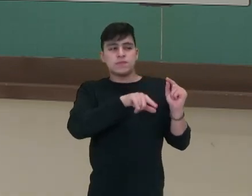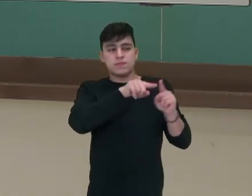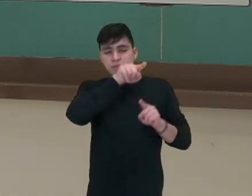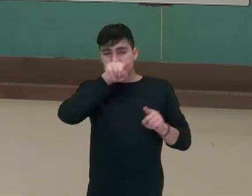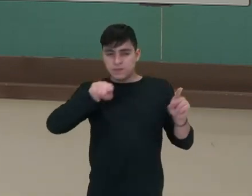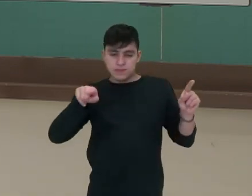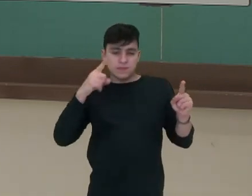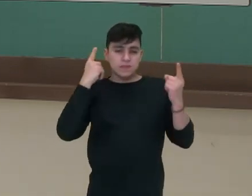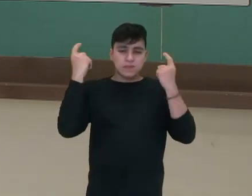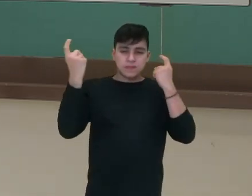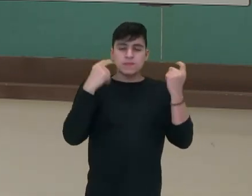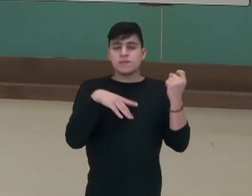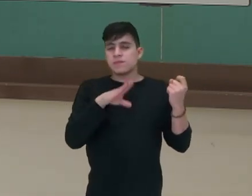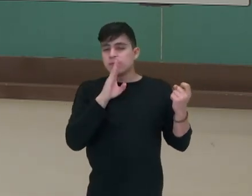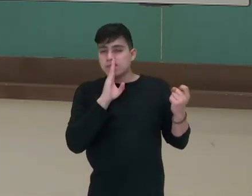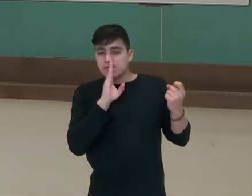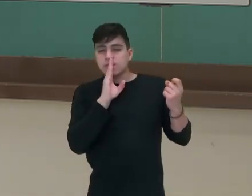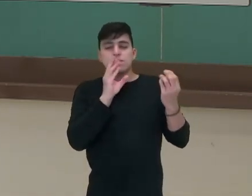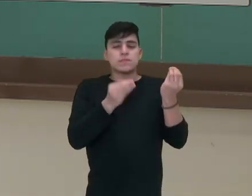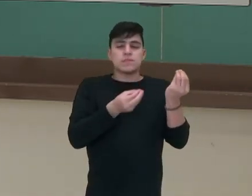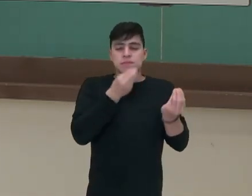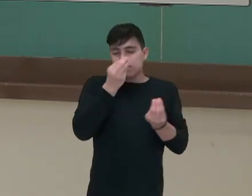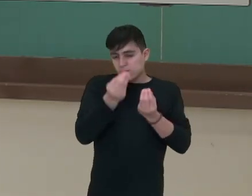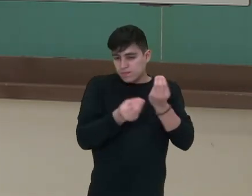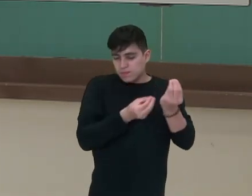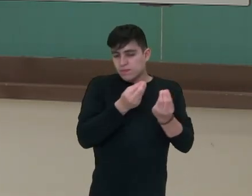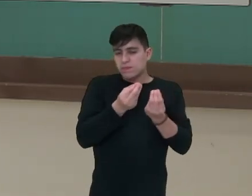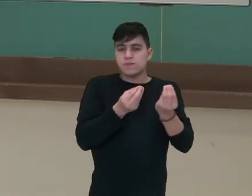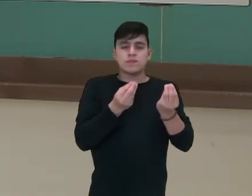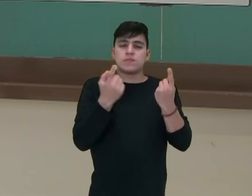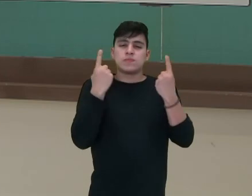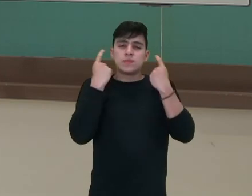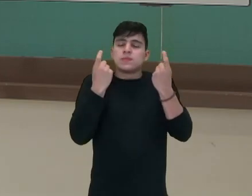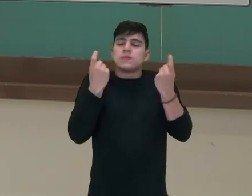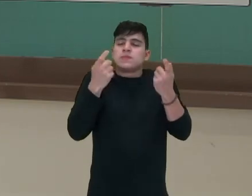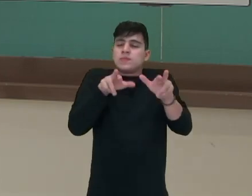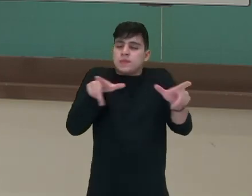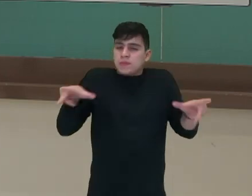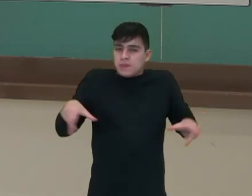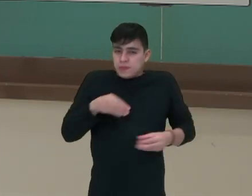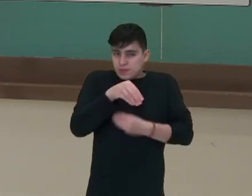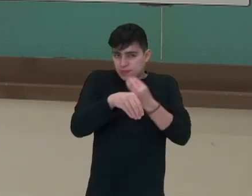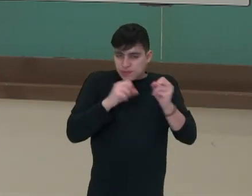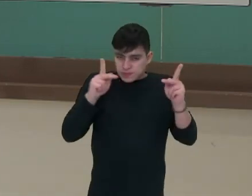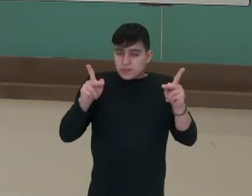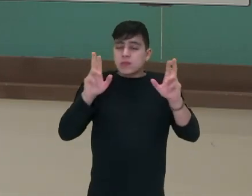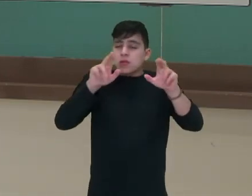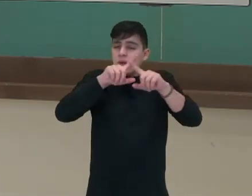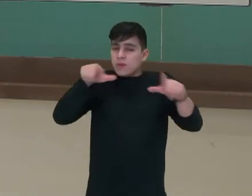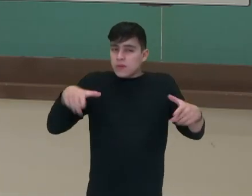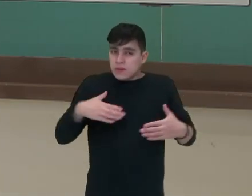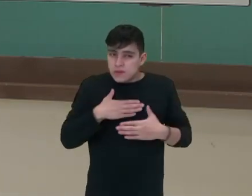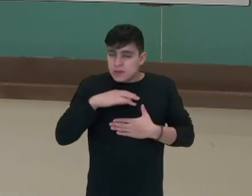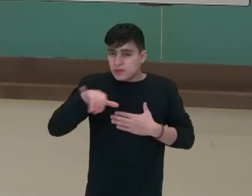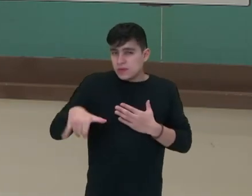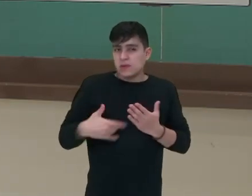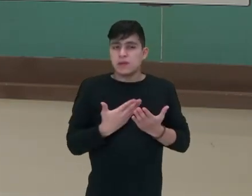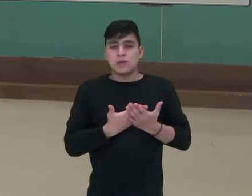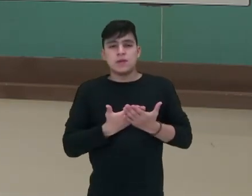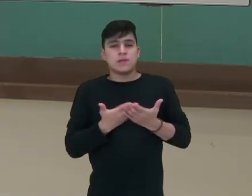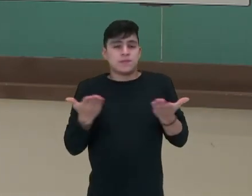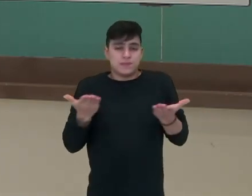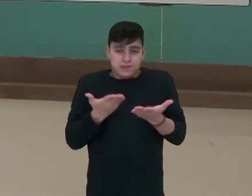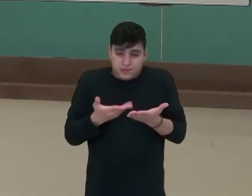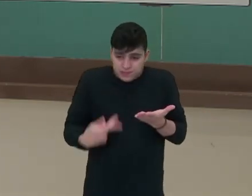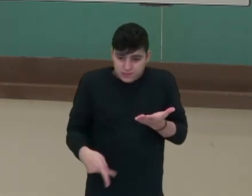né, dos sons e silêncios, que vai utilizar dos sons diferentes também, tá bom? Espero que vocês tenham aproveitado, porque